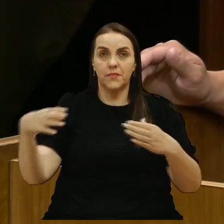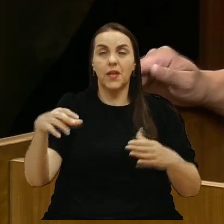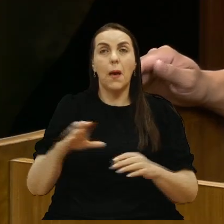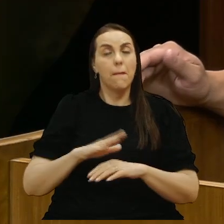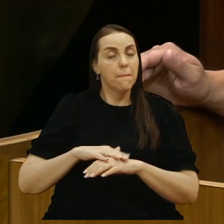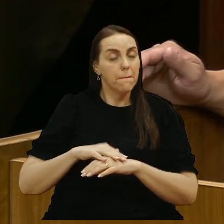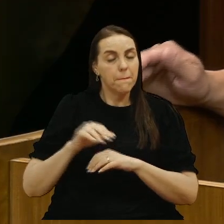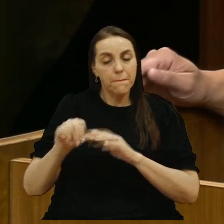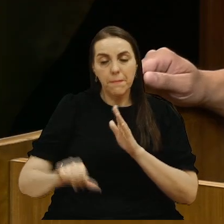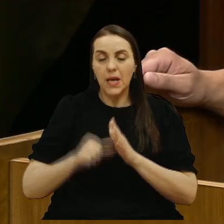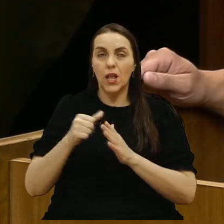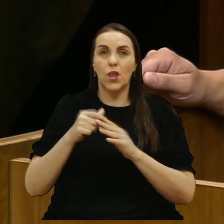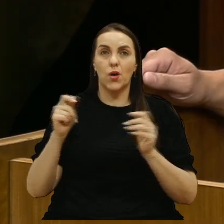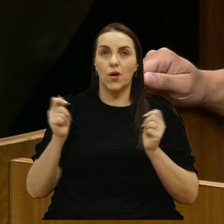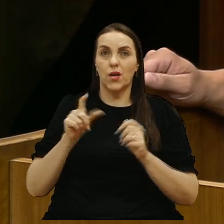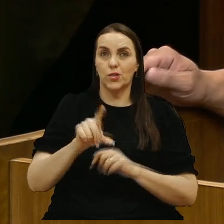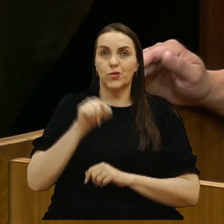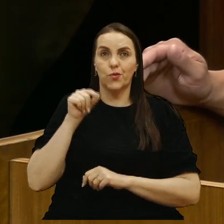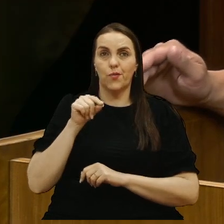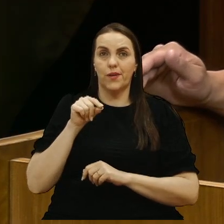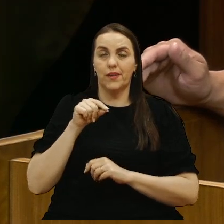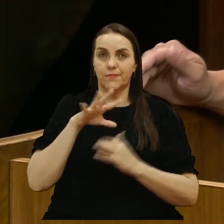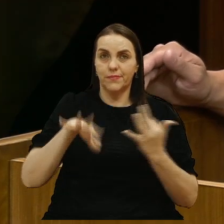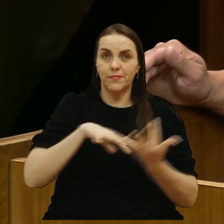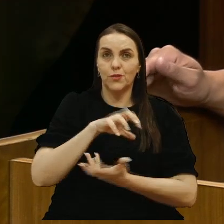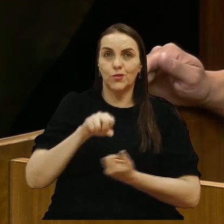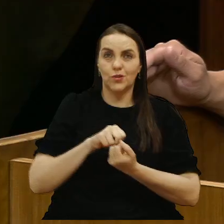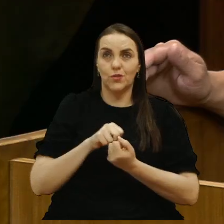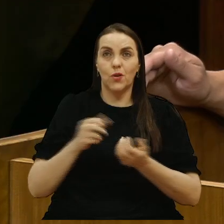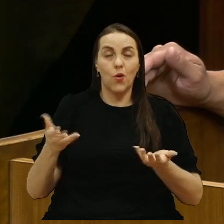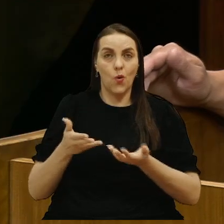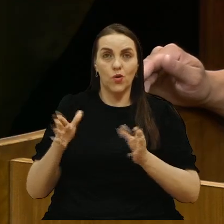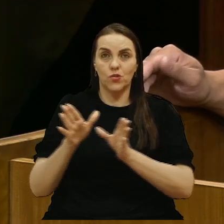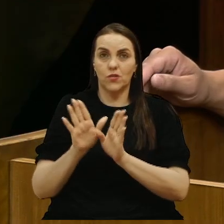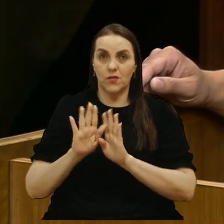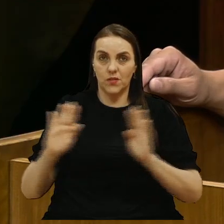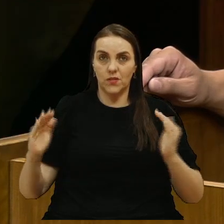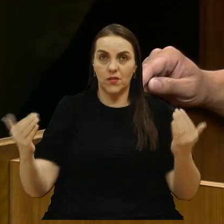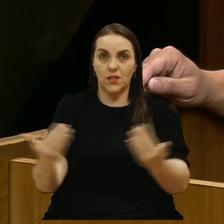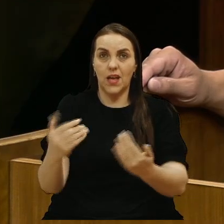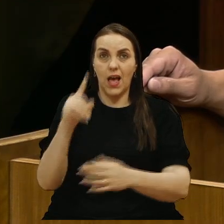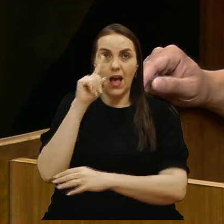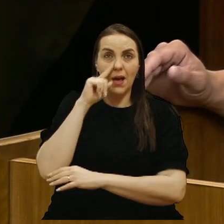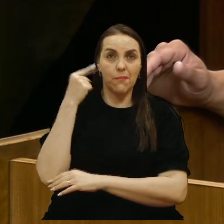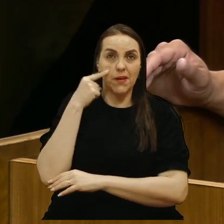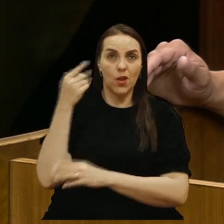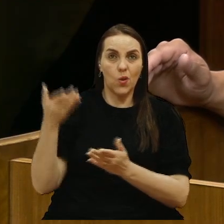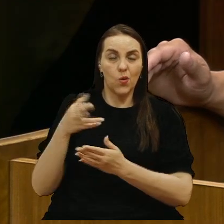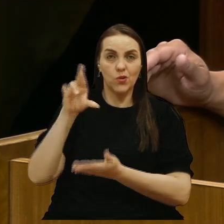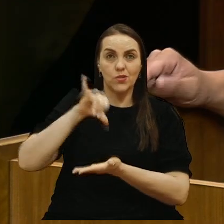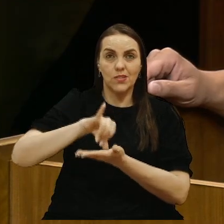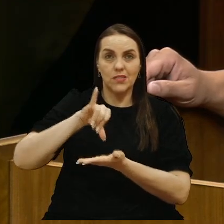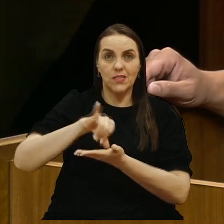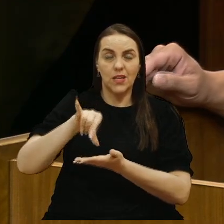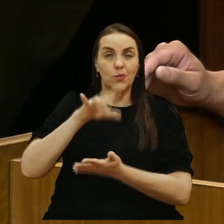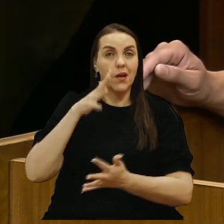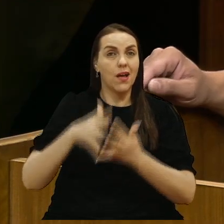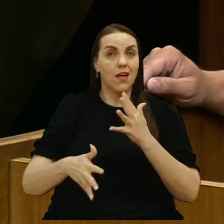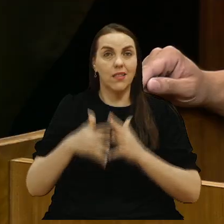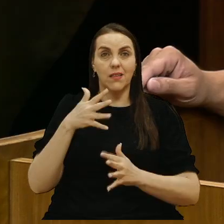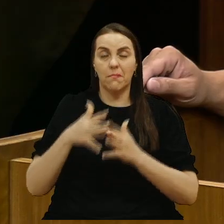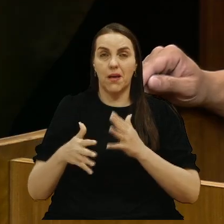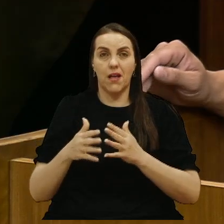cidade pode dar em relação à sustentabilidade. Os containers hoje amarelo que estão localizados na região central, eles atrapalham